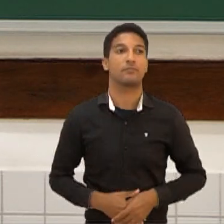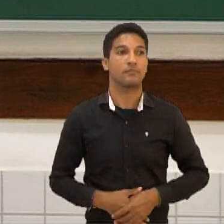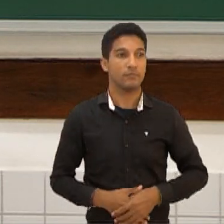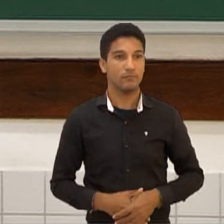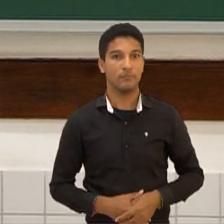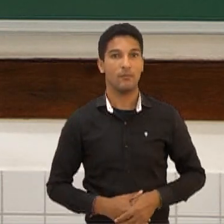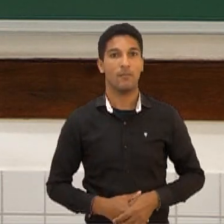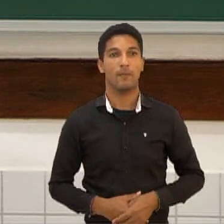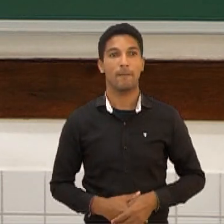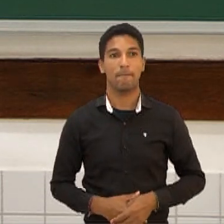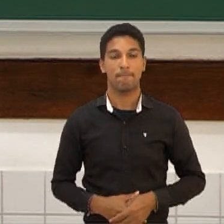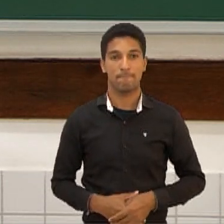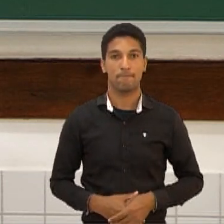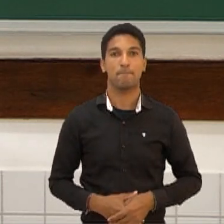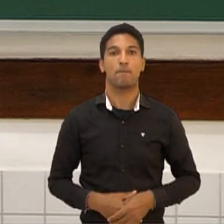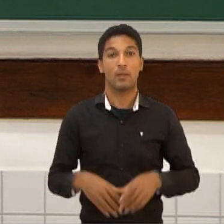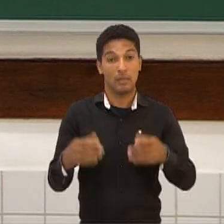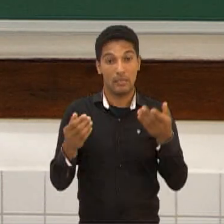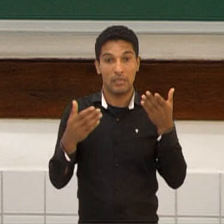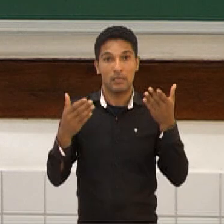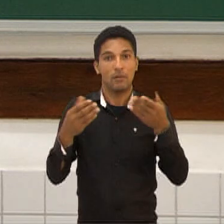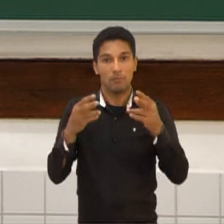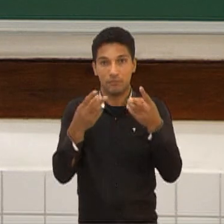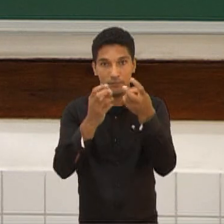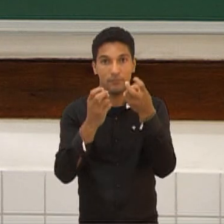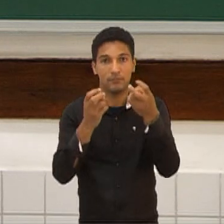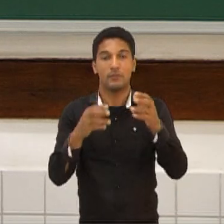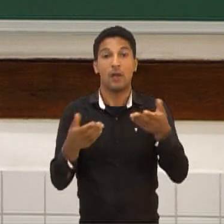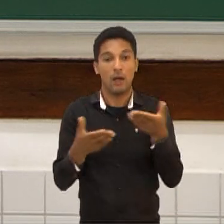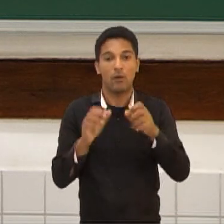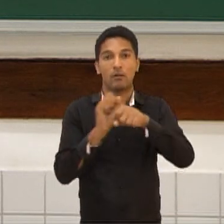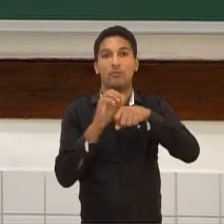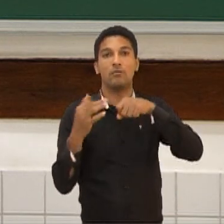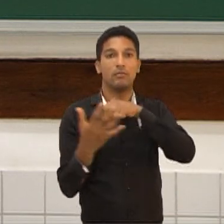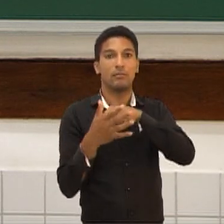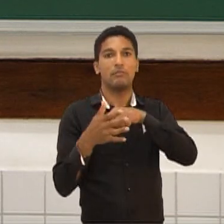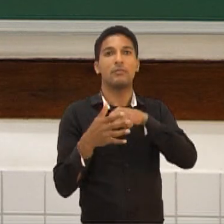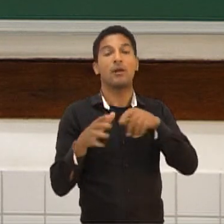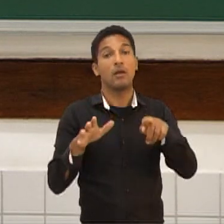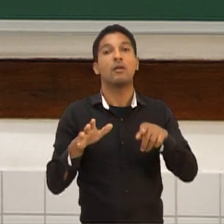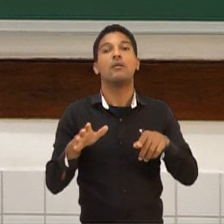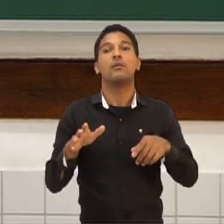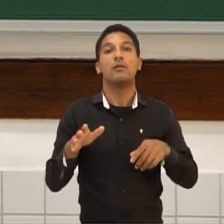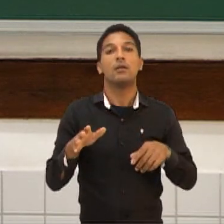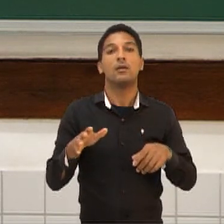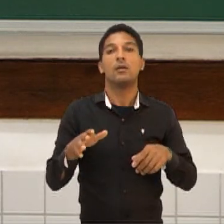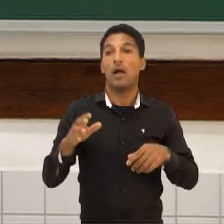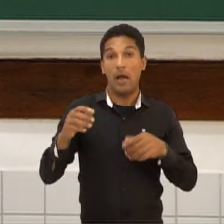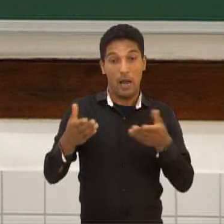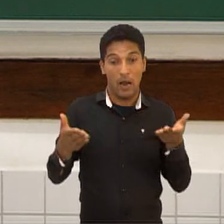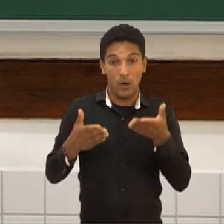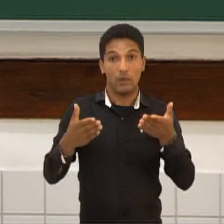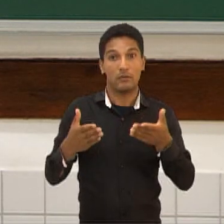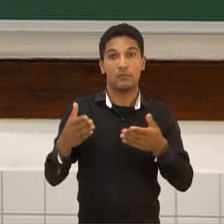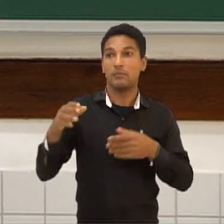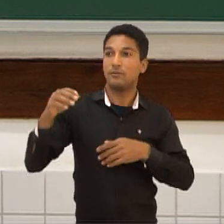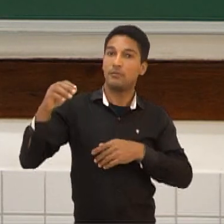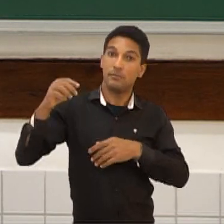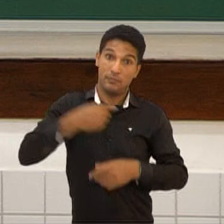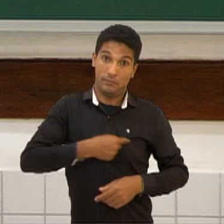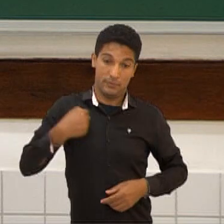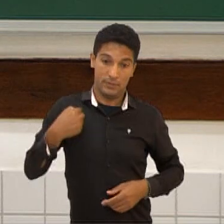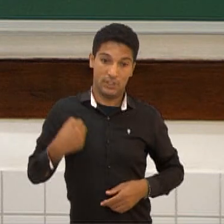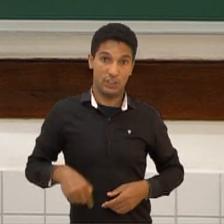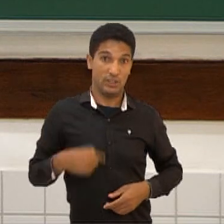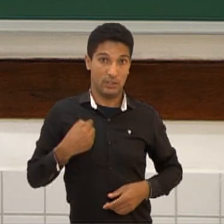Teoricamente aí aliado à grande procura da China. A China importou muito arroz aqui do nosso país. E agora, para atender o mercado interno, infelizmente,